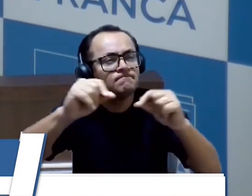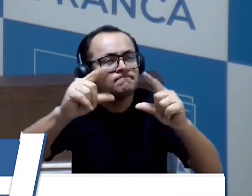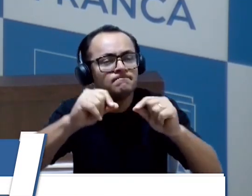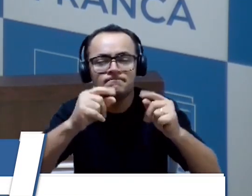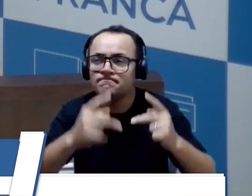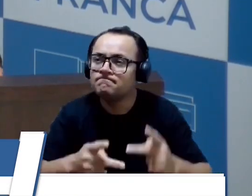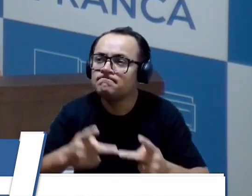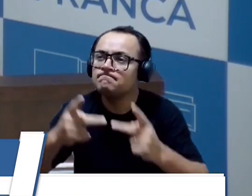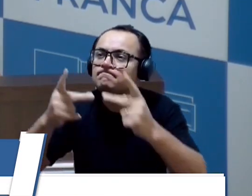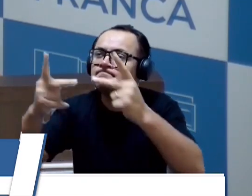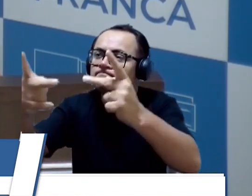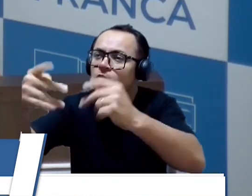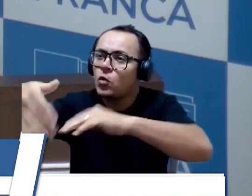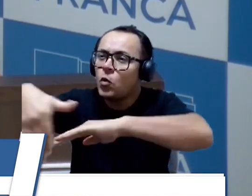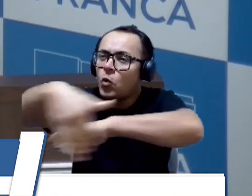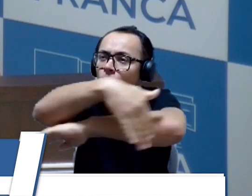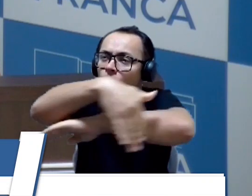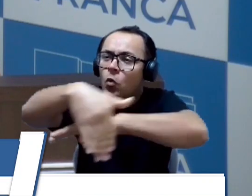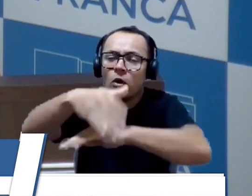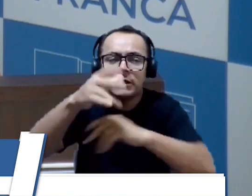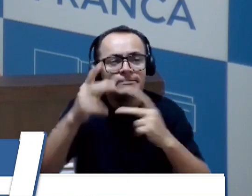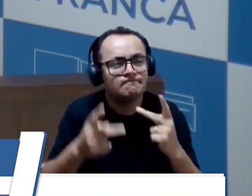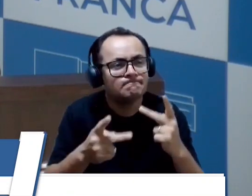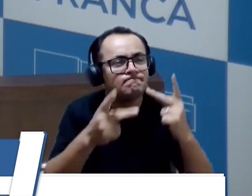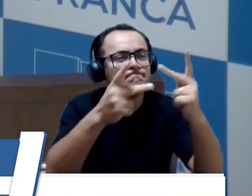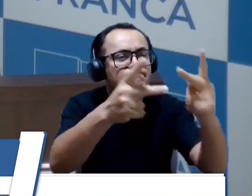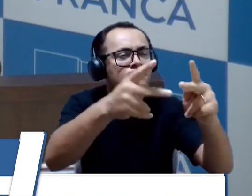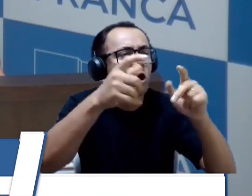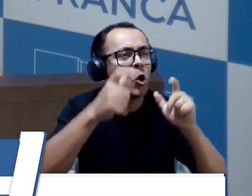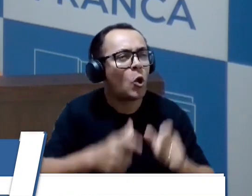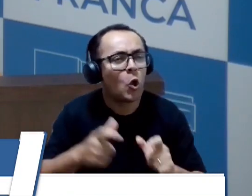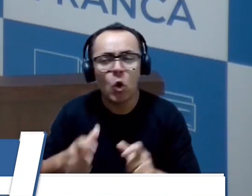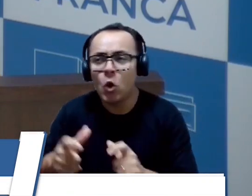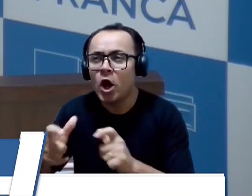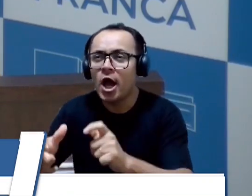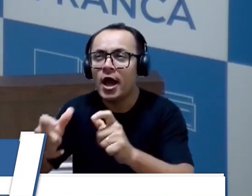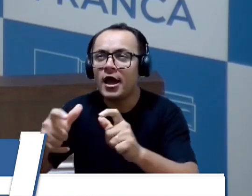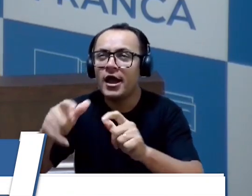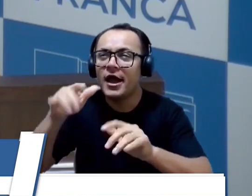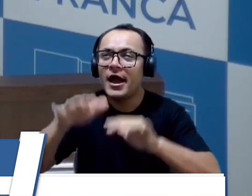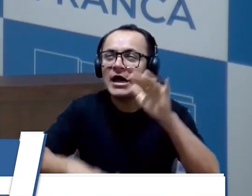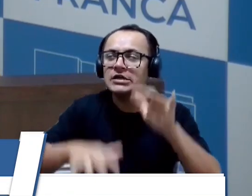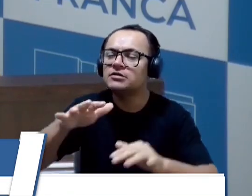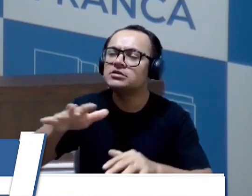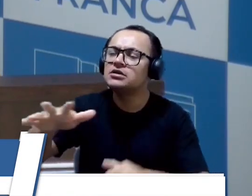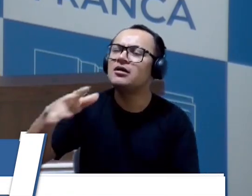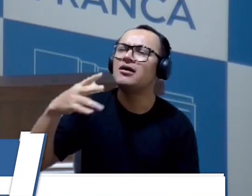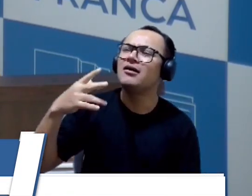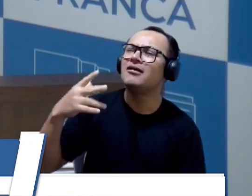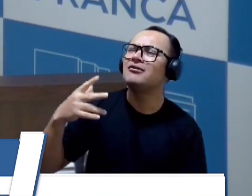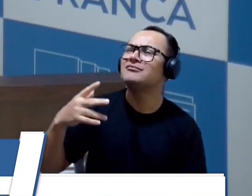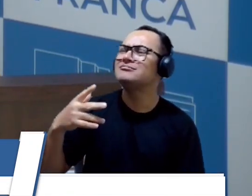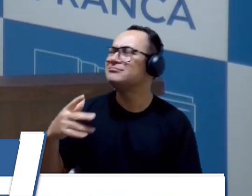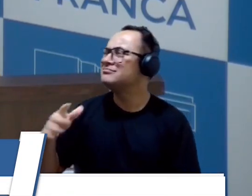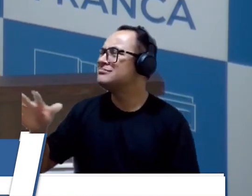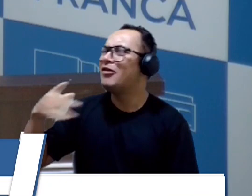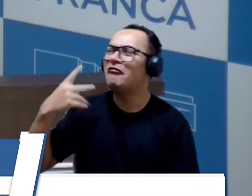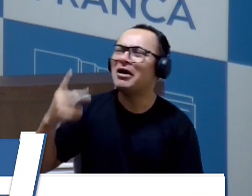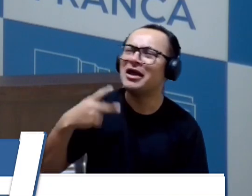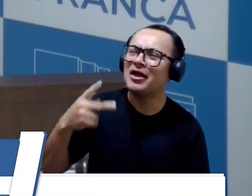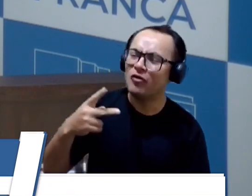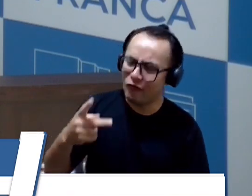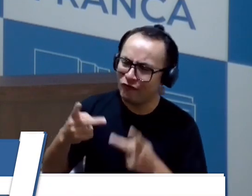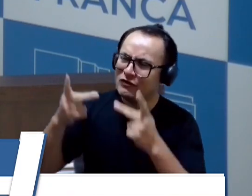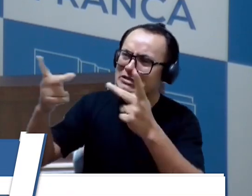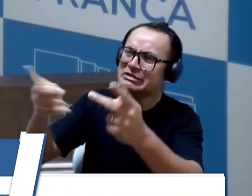ruas, lugares. Às vezes a pessoa fala assim, o vereador não faz visita. Vai